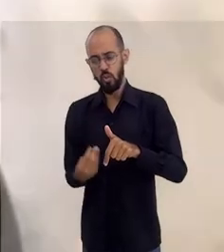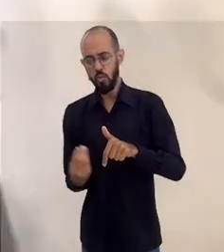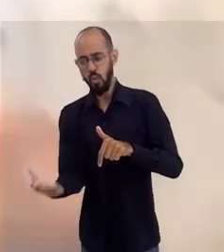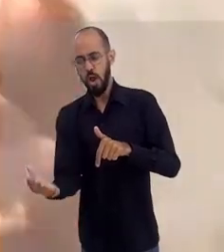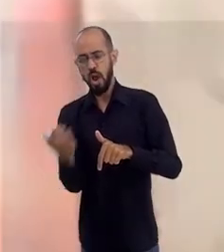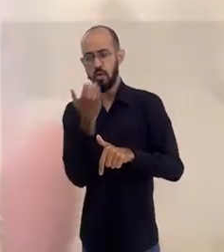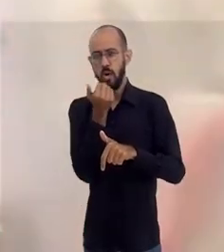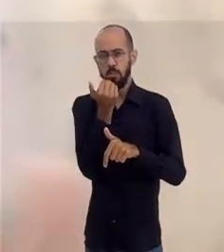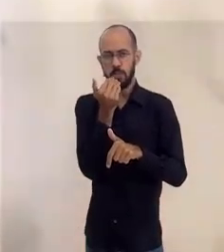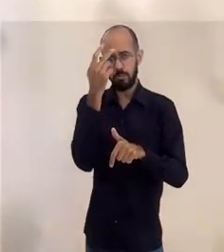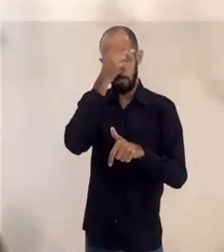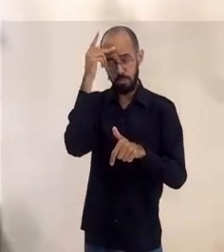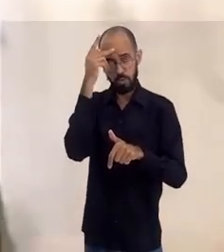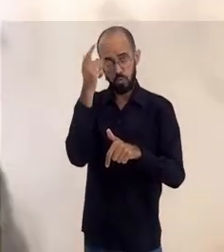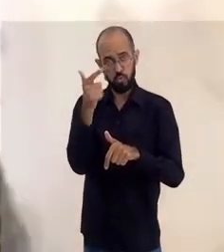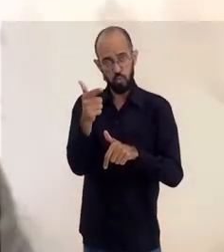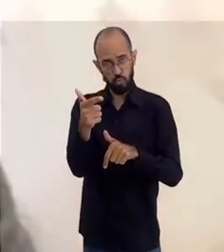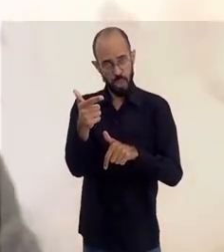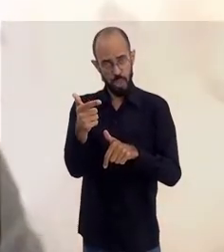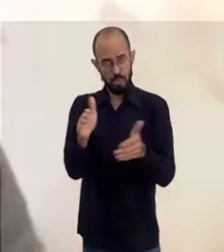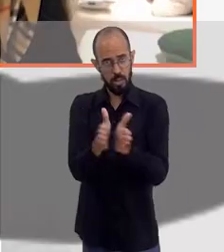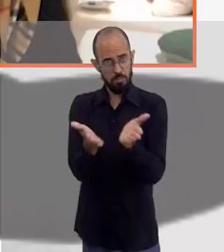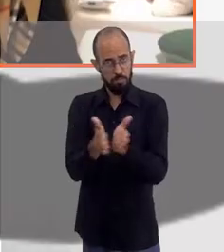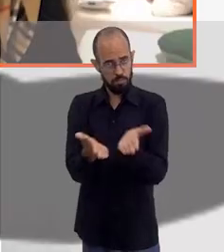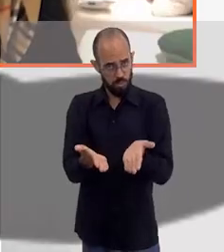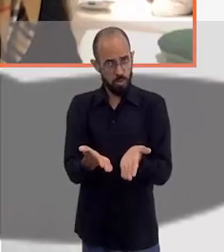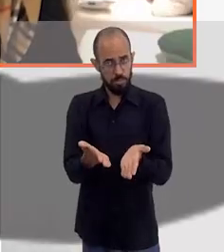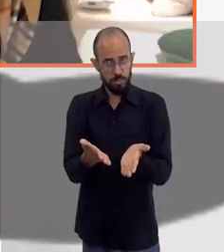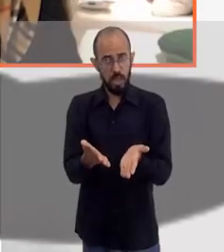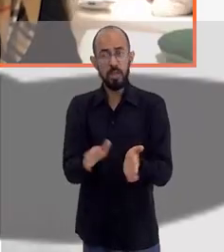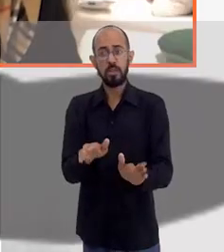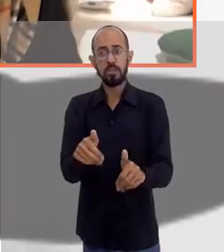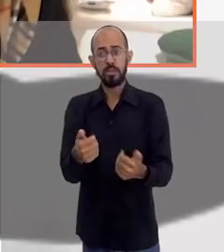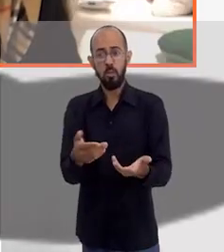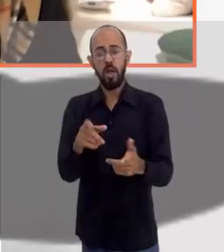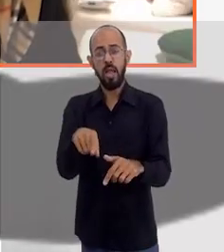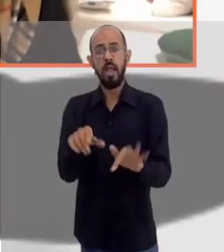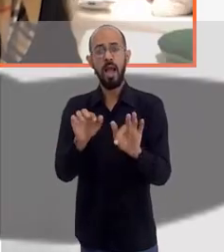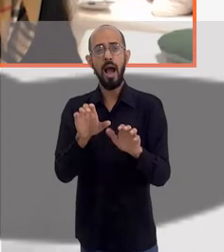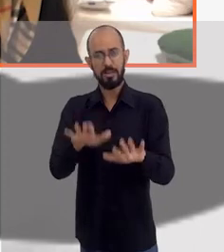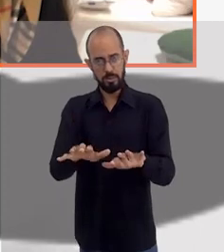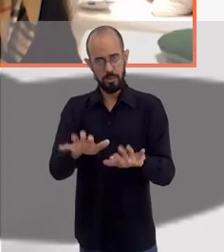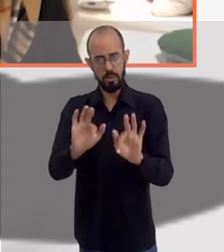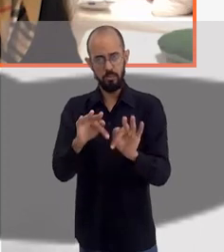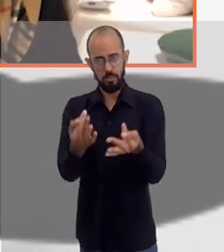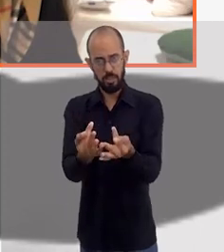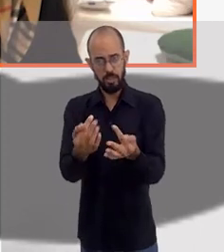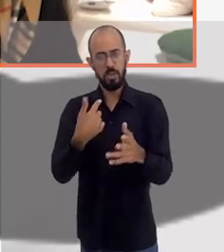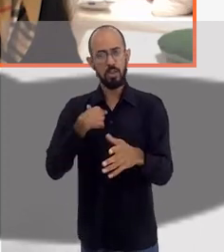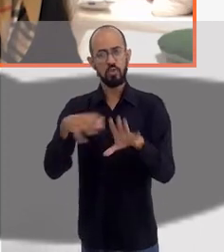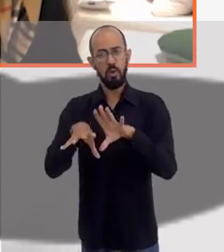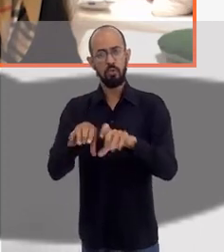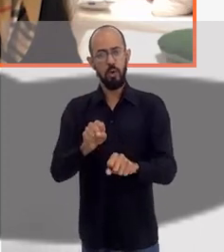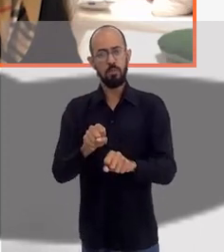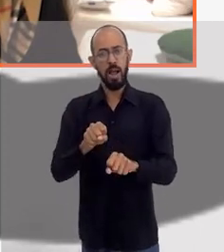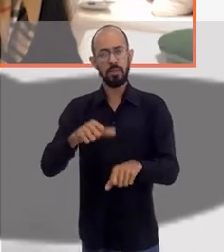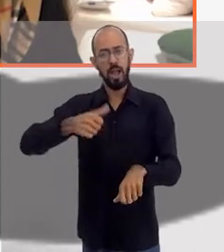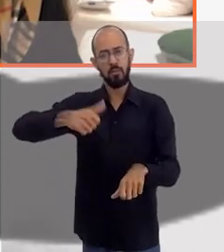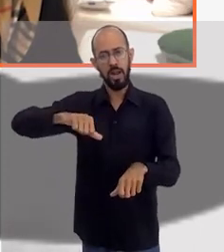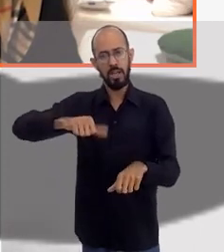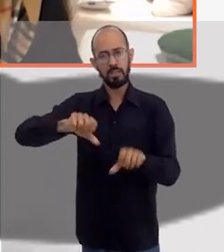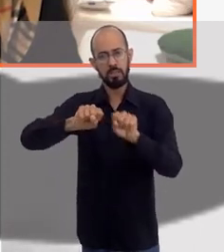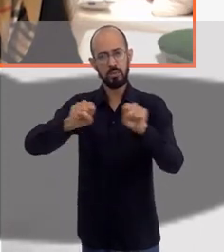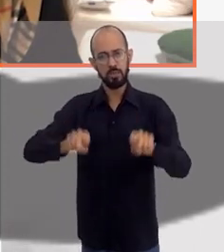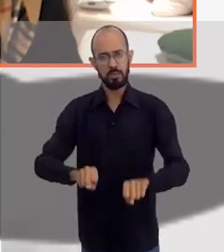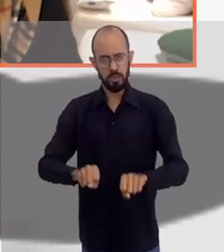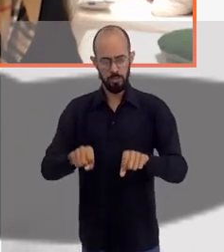para quem não tem condições você vai você tá fazendo um beijo então isso é bem é bem de família eu sou formado em análise de sistemas trabalham